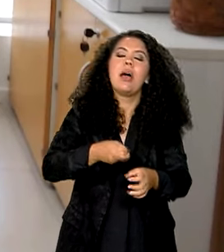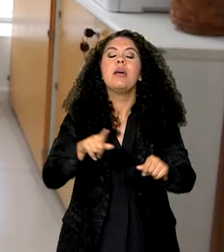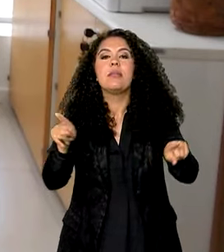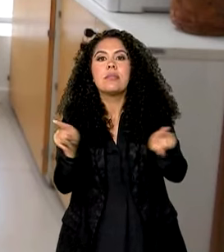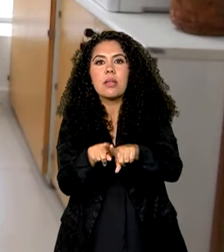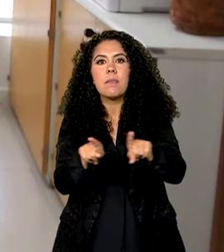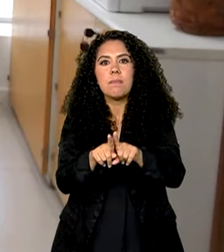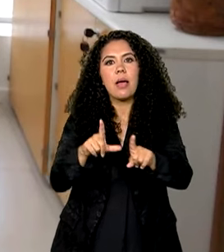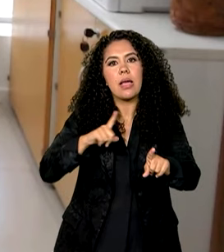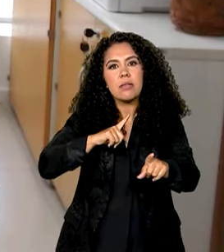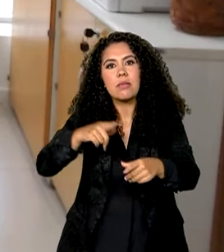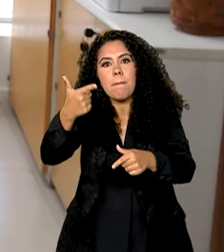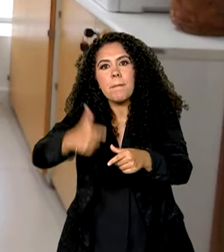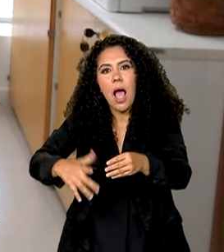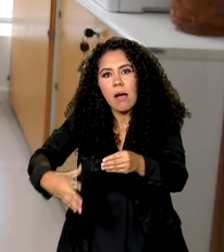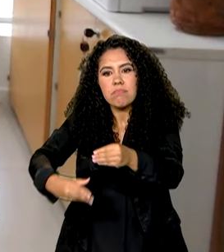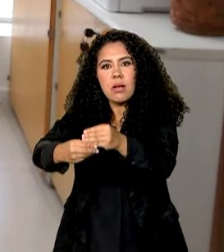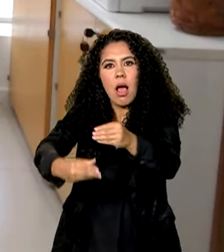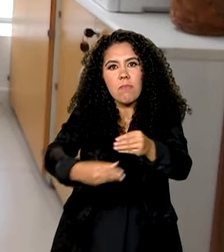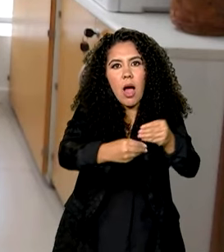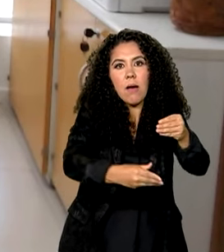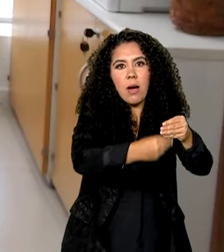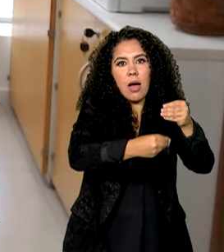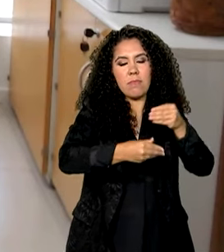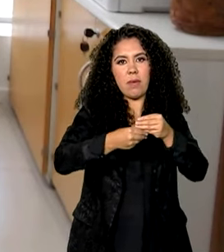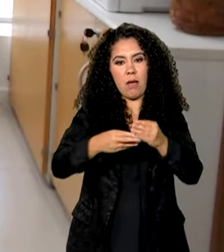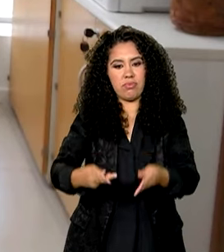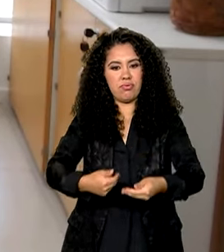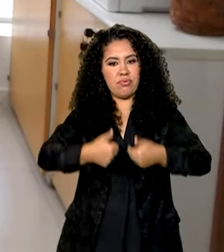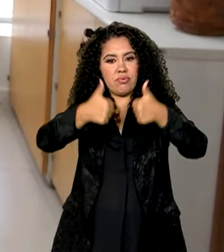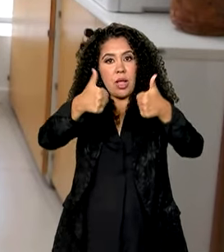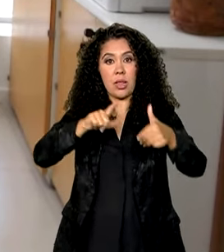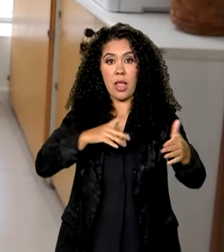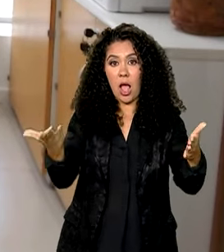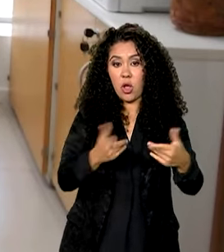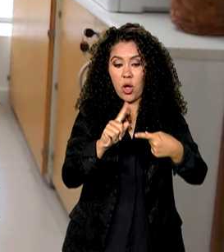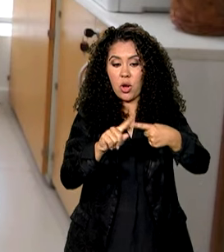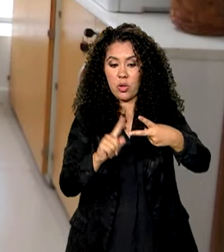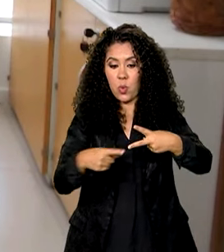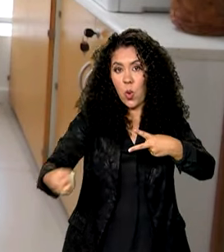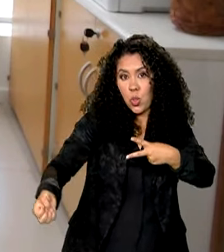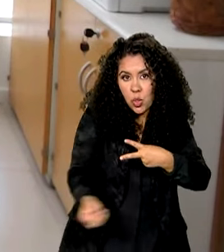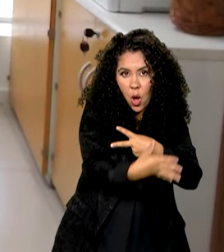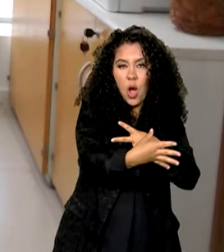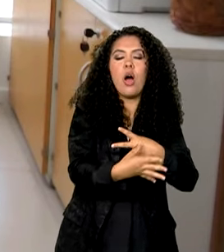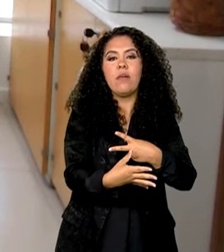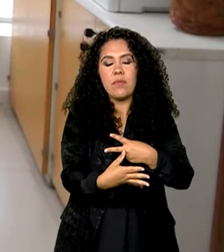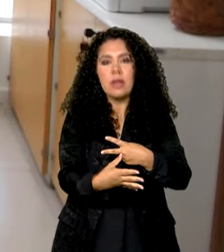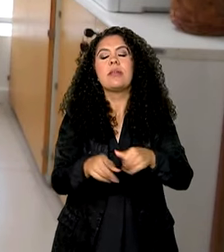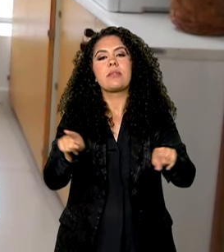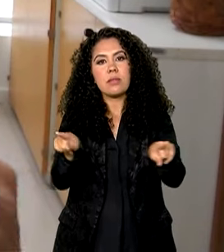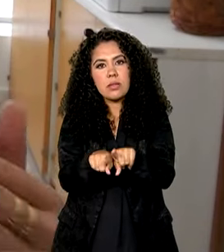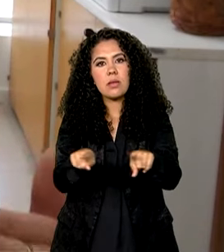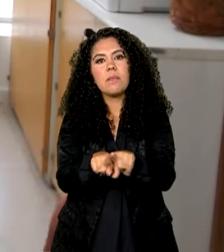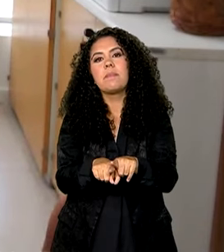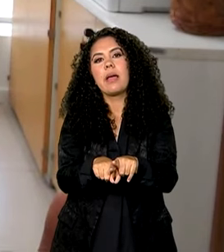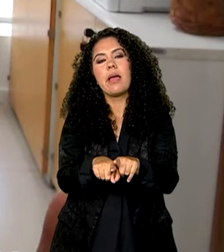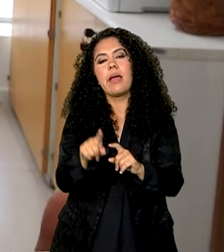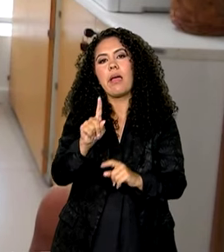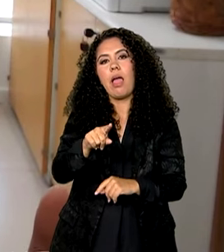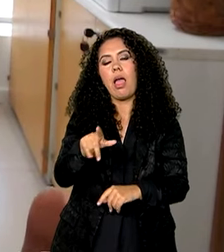trabalhando a agregação de valor então são essas duas novas cadeias produtivas que a gente tá trabalhando além de setores